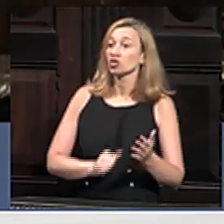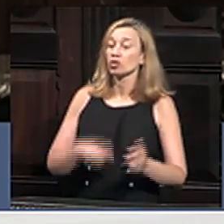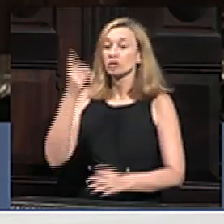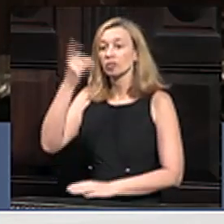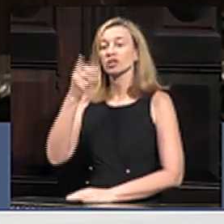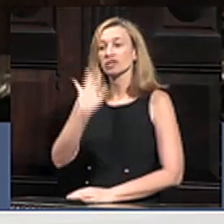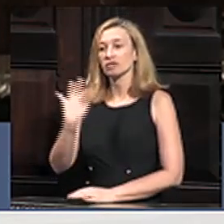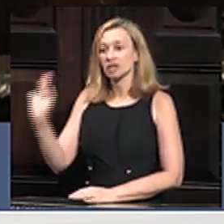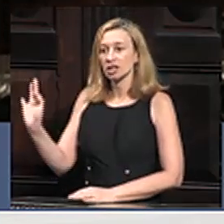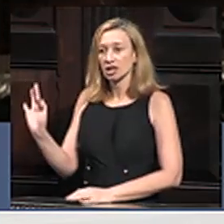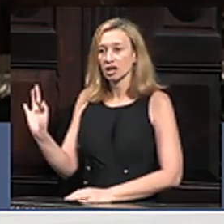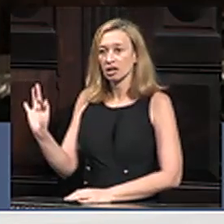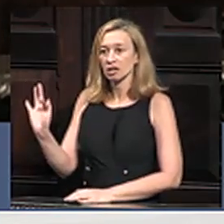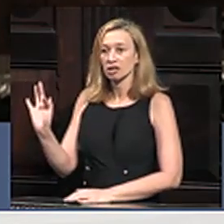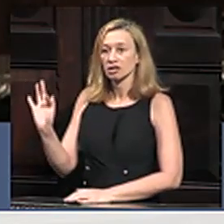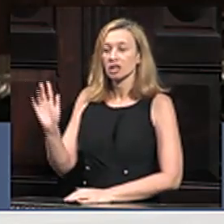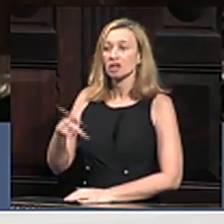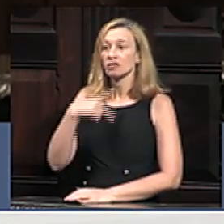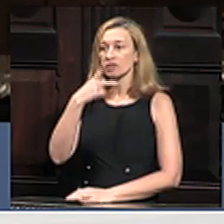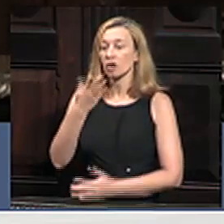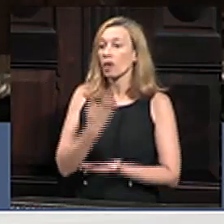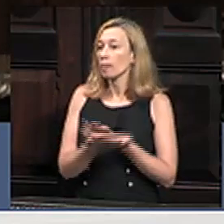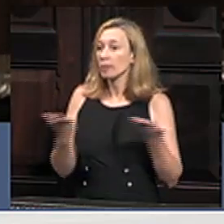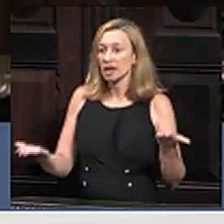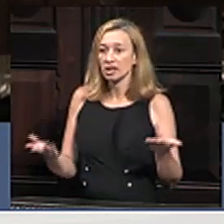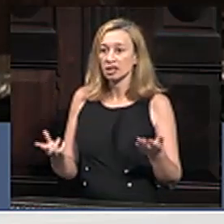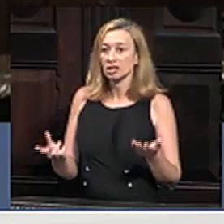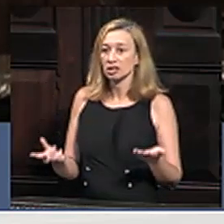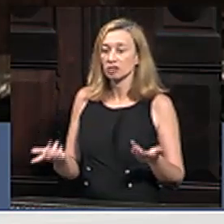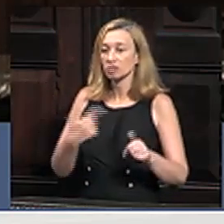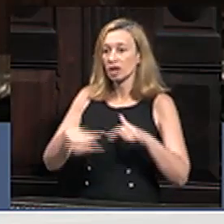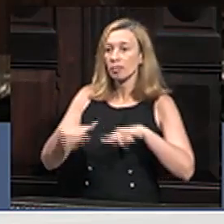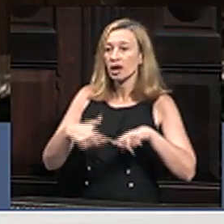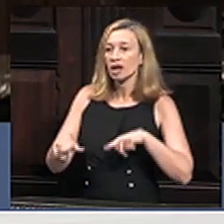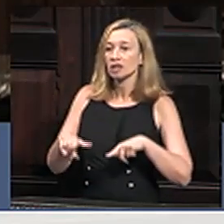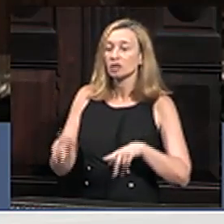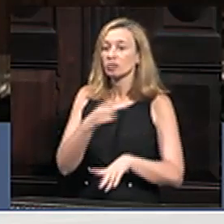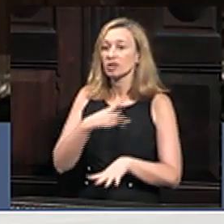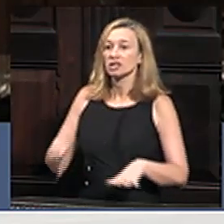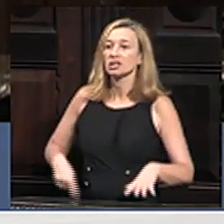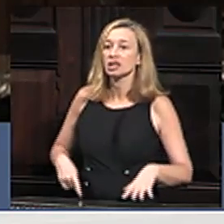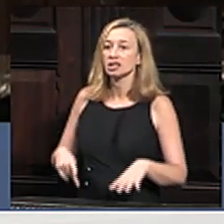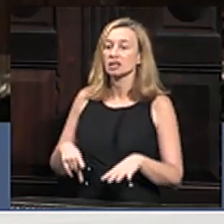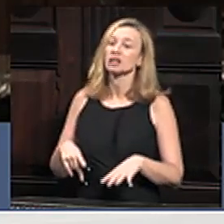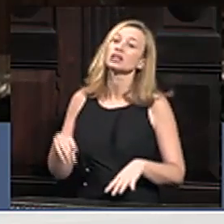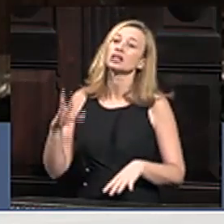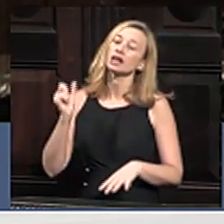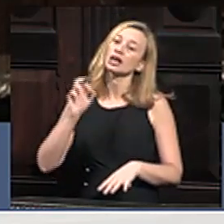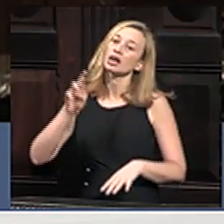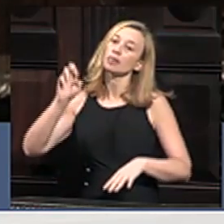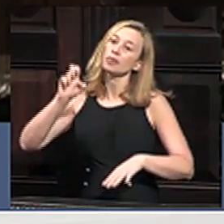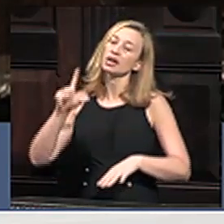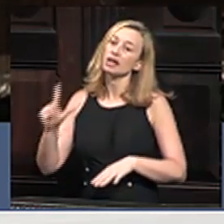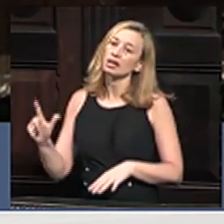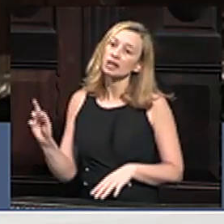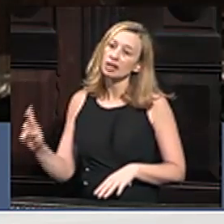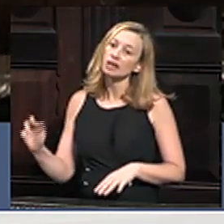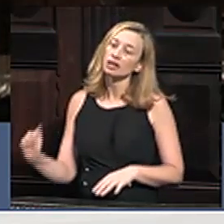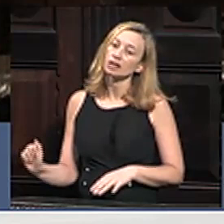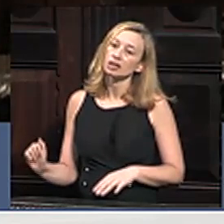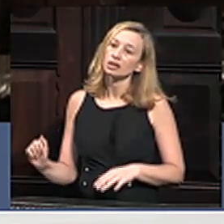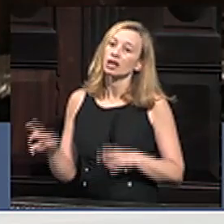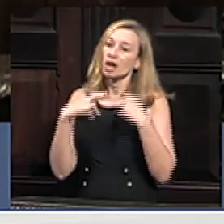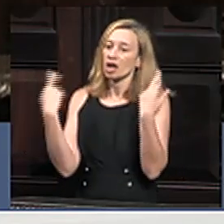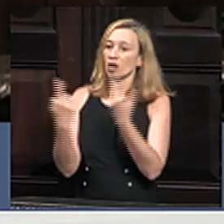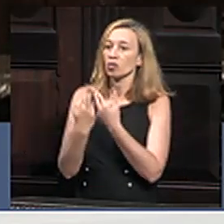Declarou a perda da função e o presidente da Câmara reúne a mesa diretora em